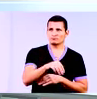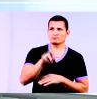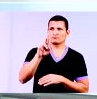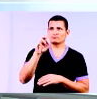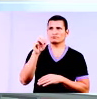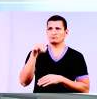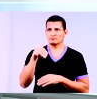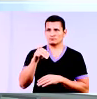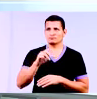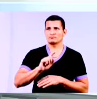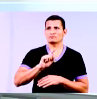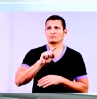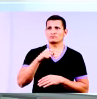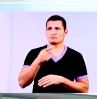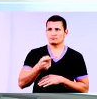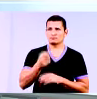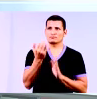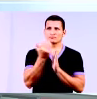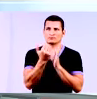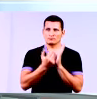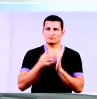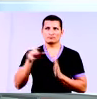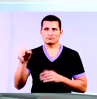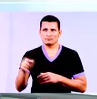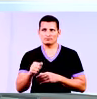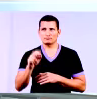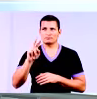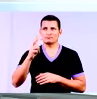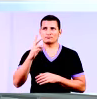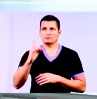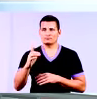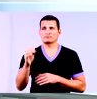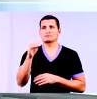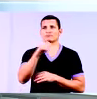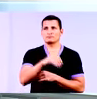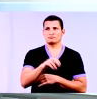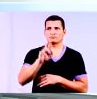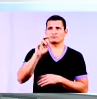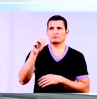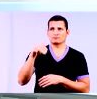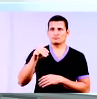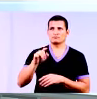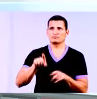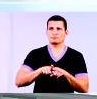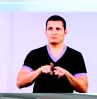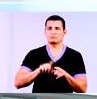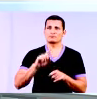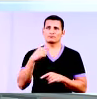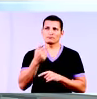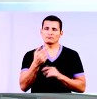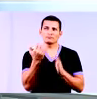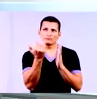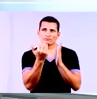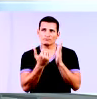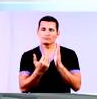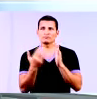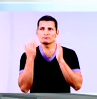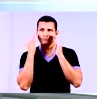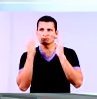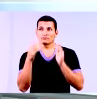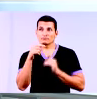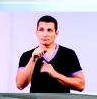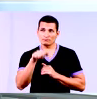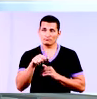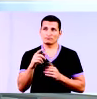memória, depois ele vai pegar o programa que está no HD, carregar ele na memória também, depois ele vai seguir as instruções que aquele programa fez. Então ele que faz, é lá que